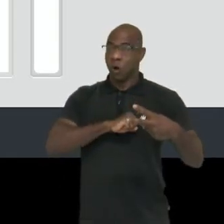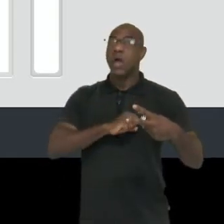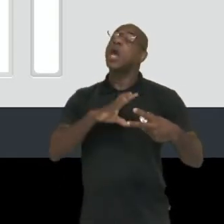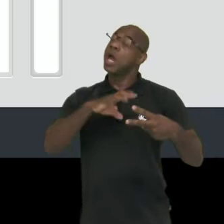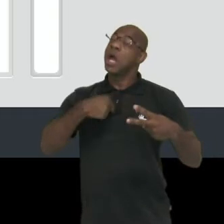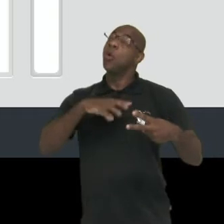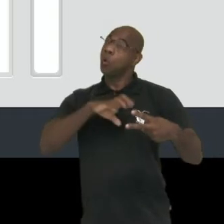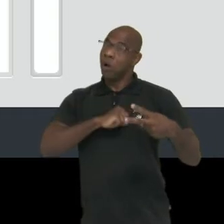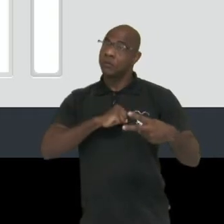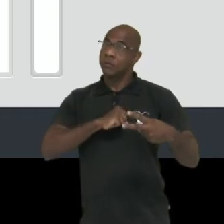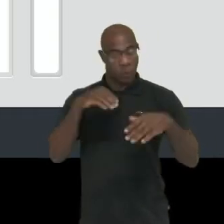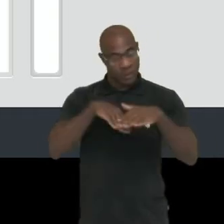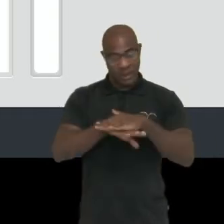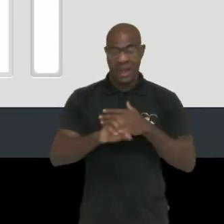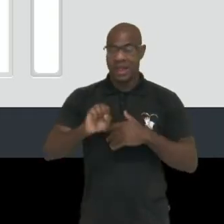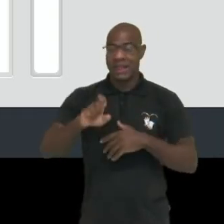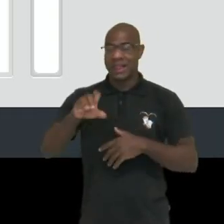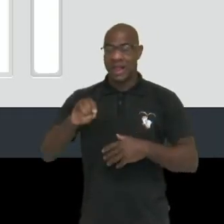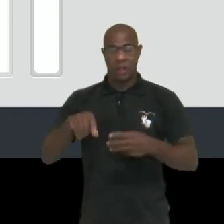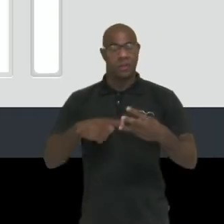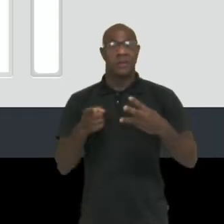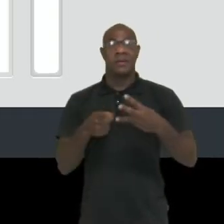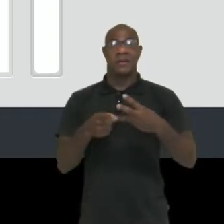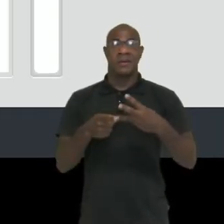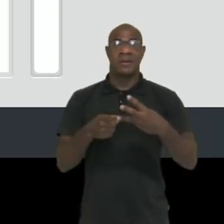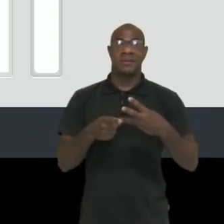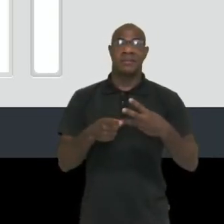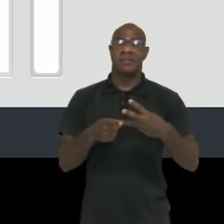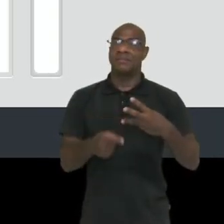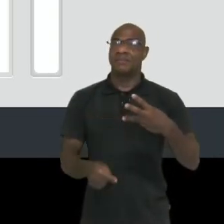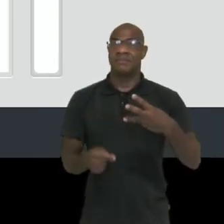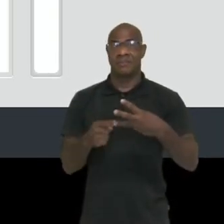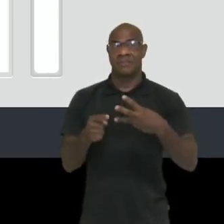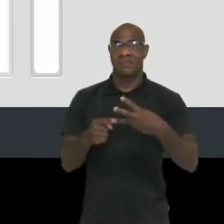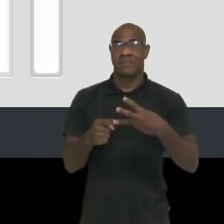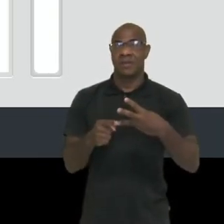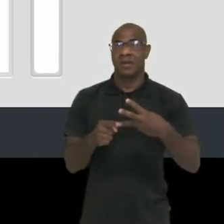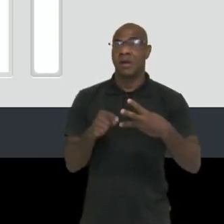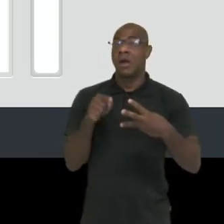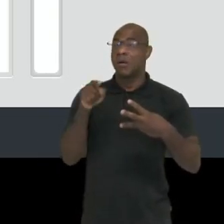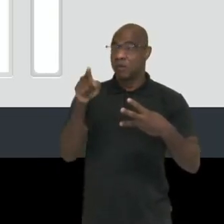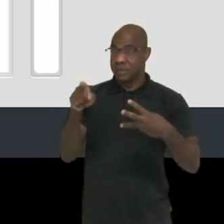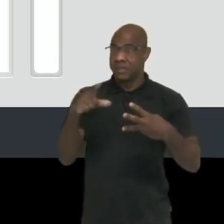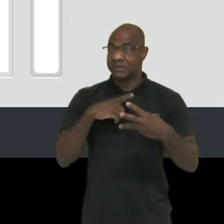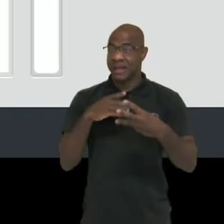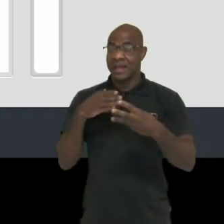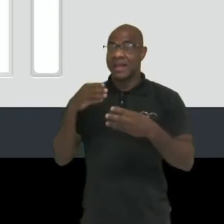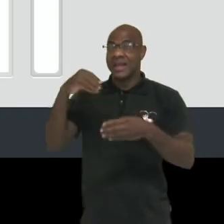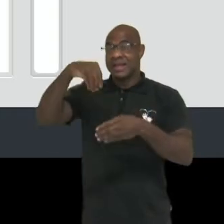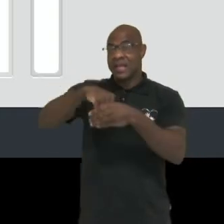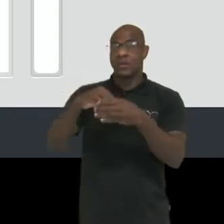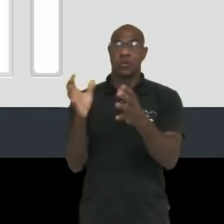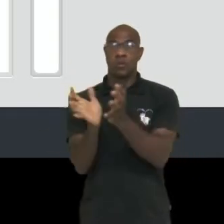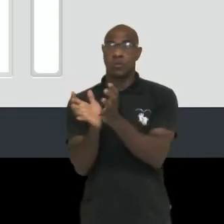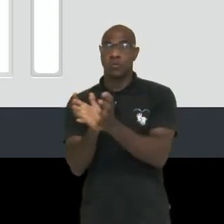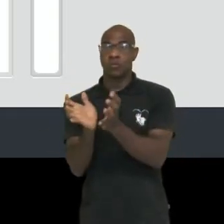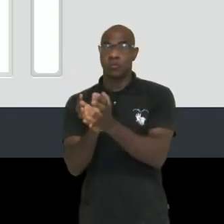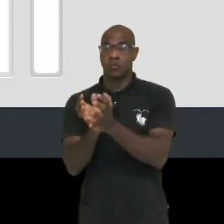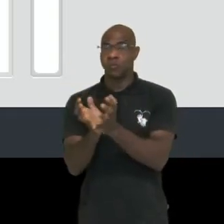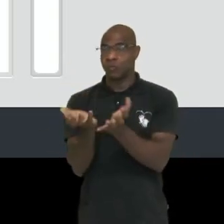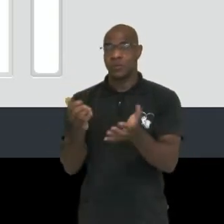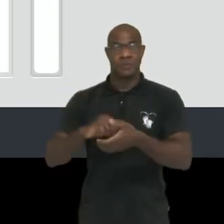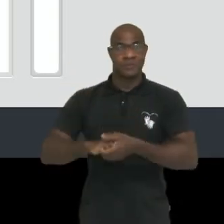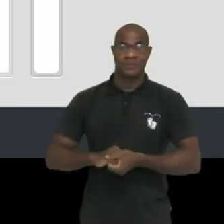selos. Use belong to para dizer que você é membro de um clube. Nós temos ali,